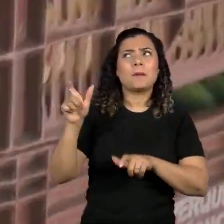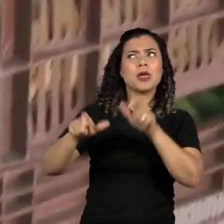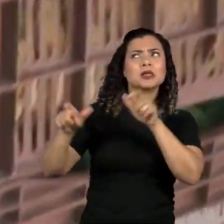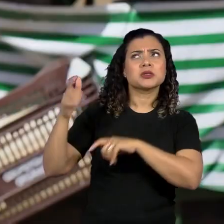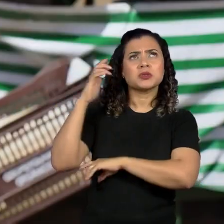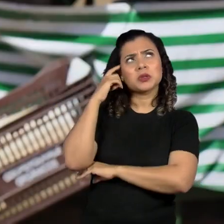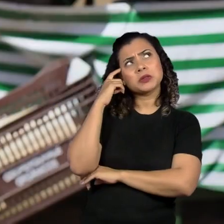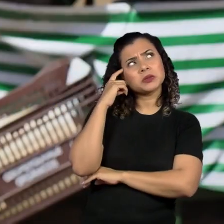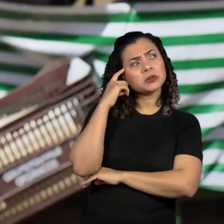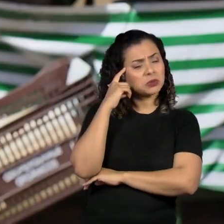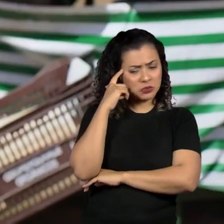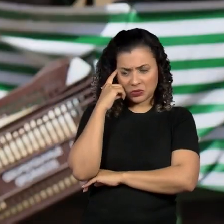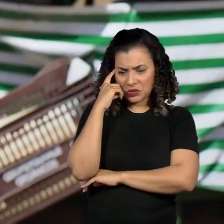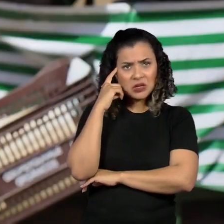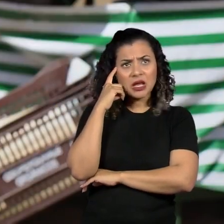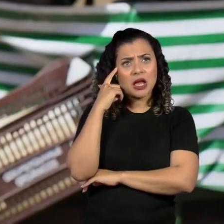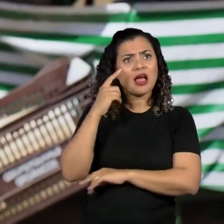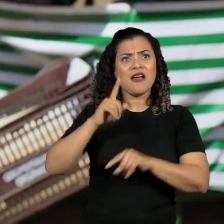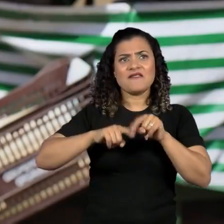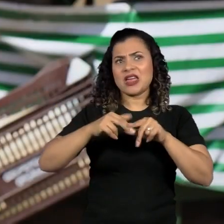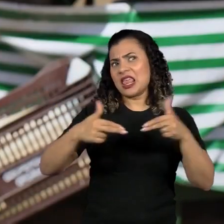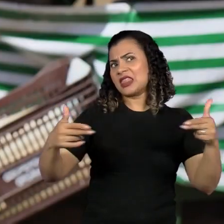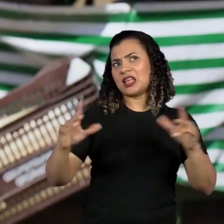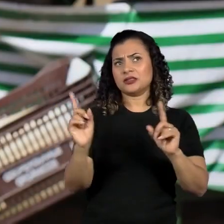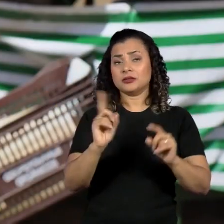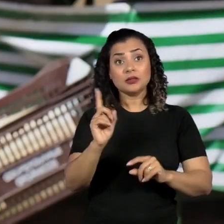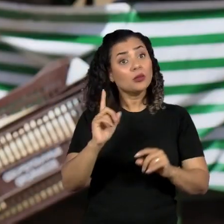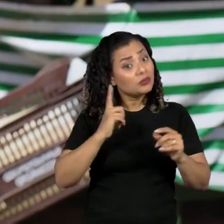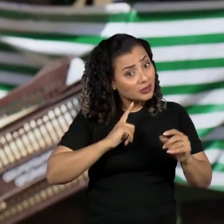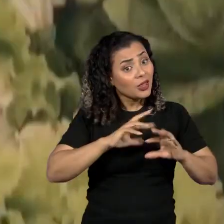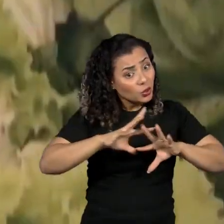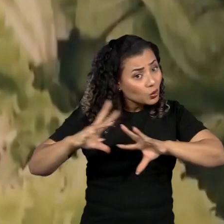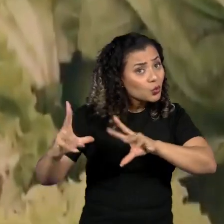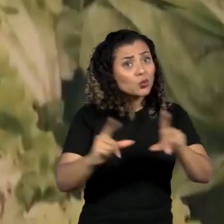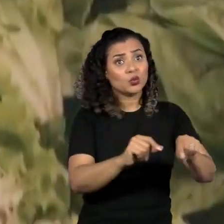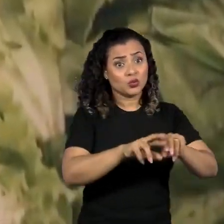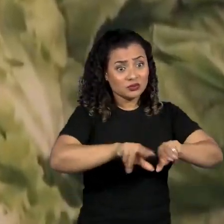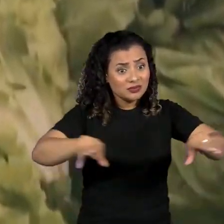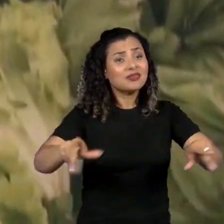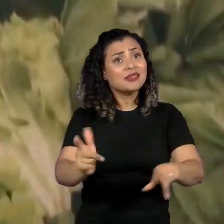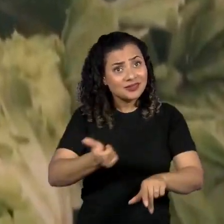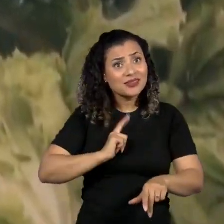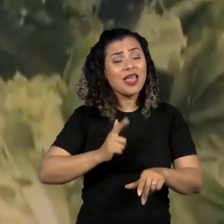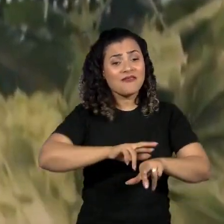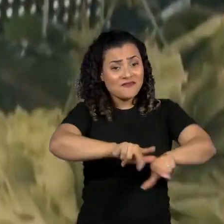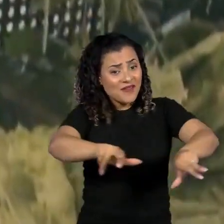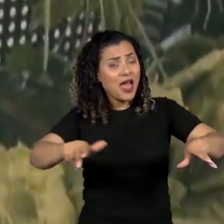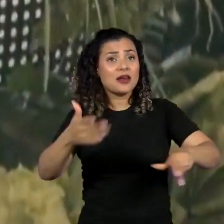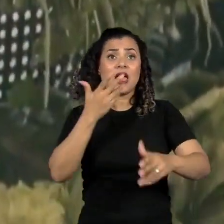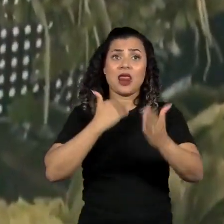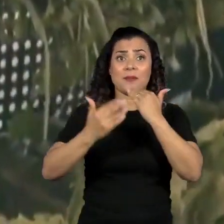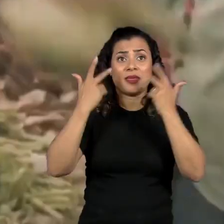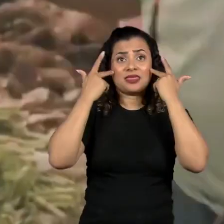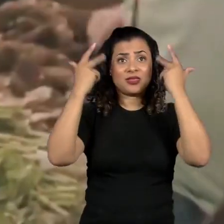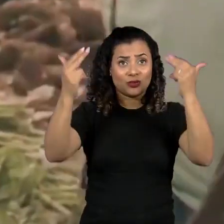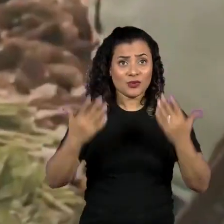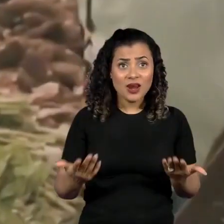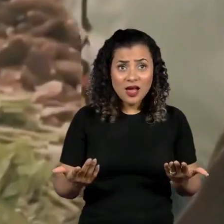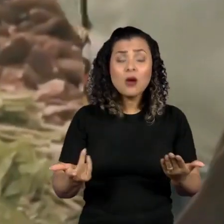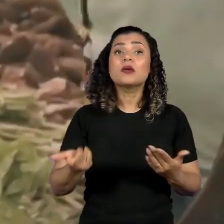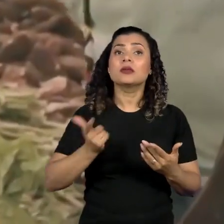pessoas, acredita-se que não tem uma variedade muito grande. E não, não é isso. A gente tem uma variedade enorme de alimentos. A gente